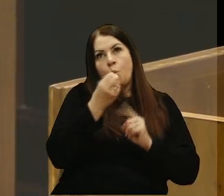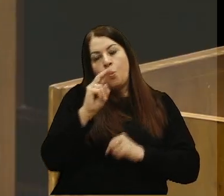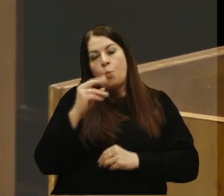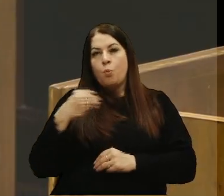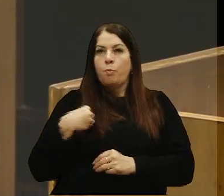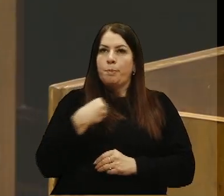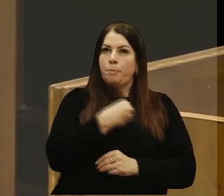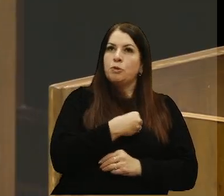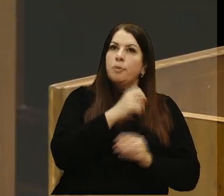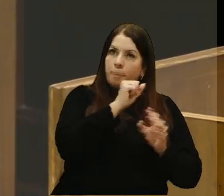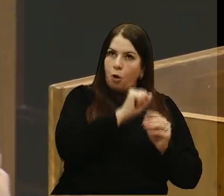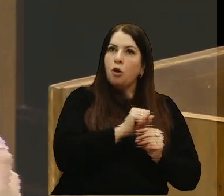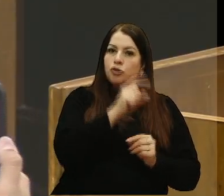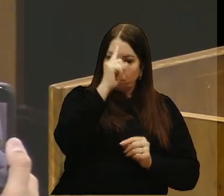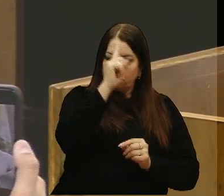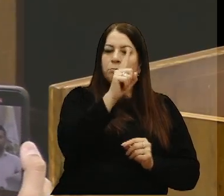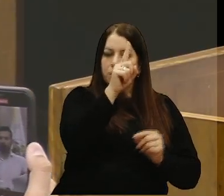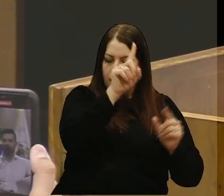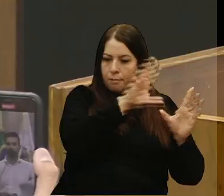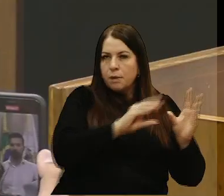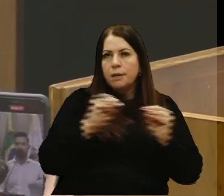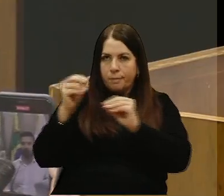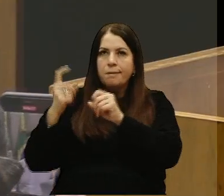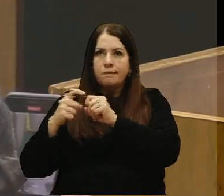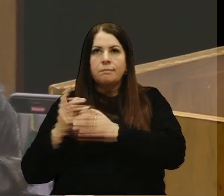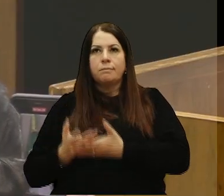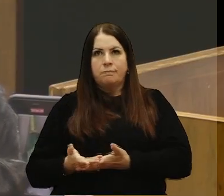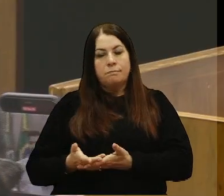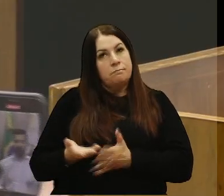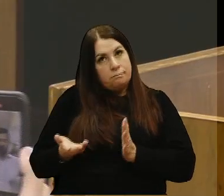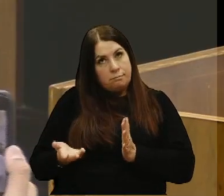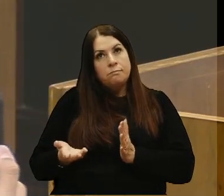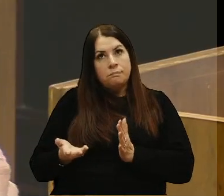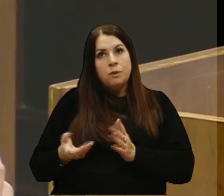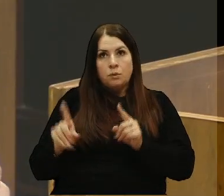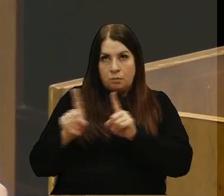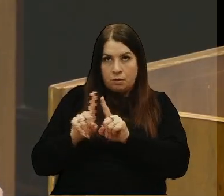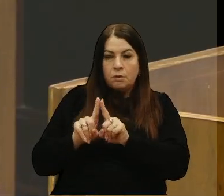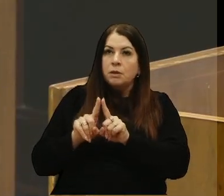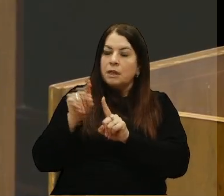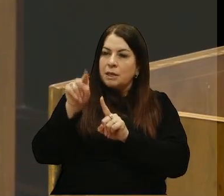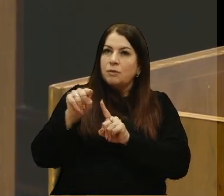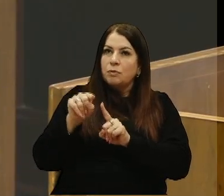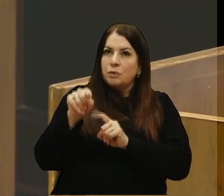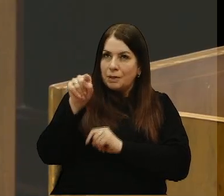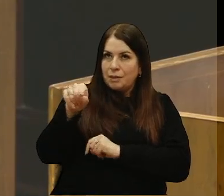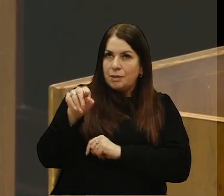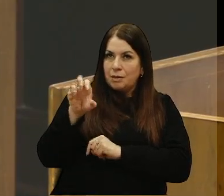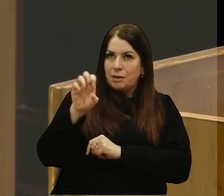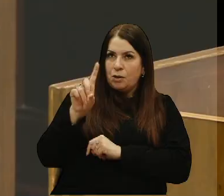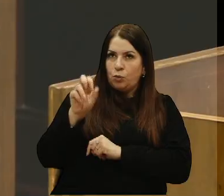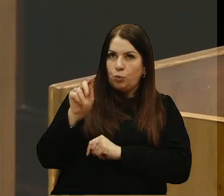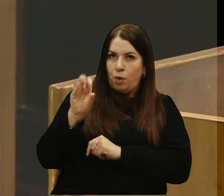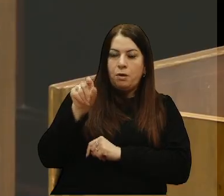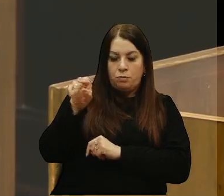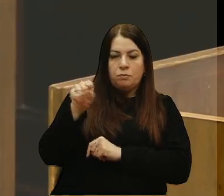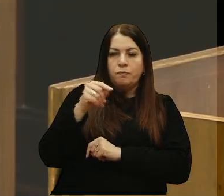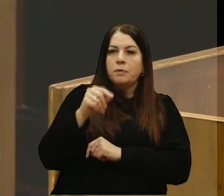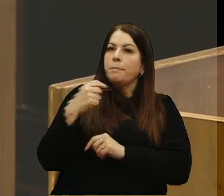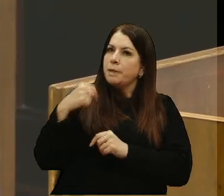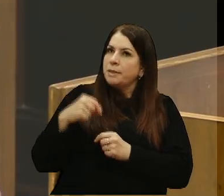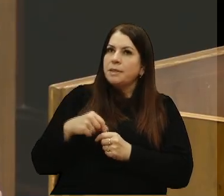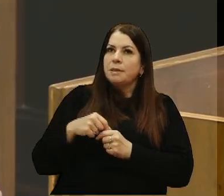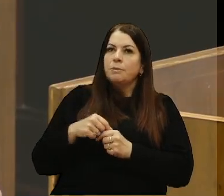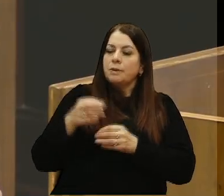médico pode determinar a internação compulsória. Meus amigos, o caso do senhor Eduardo Bueno, nós precisamos